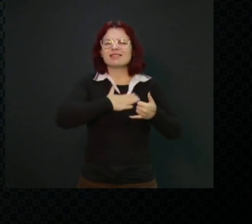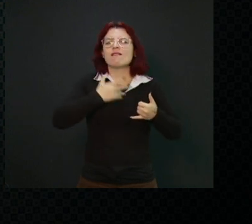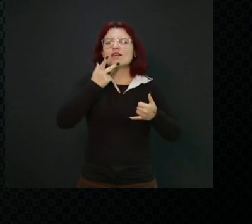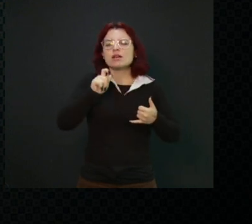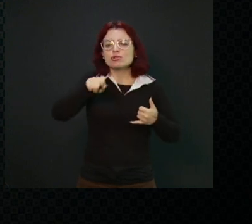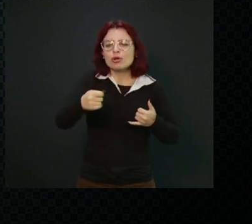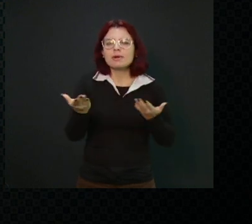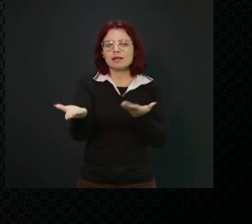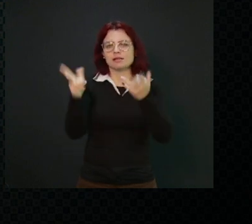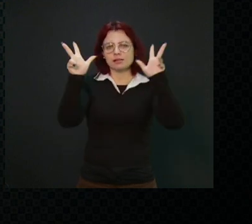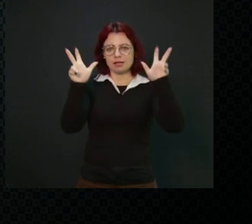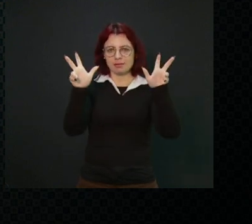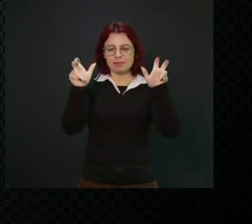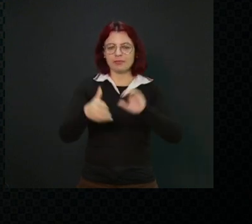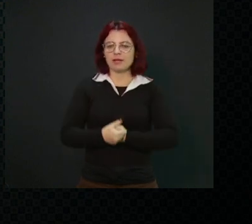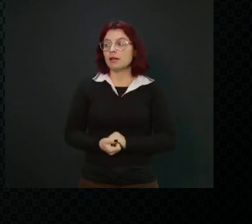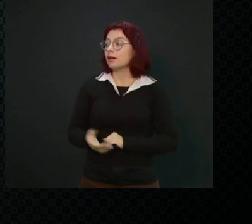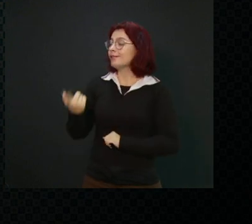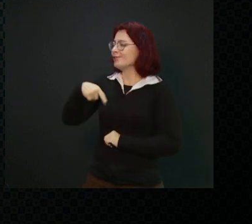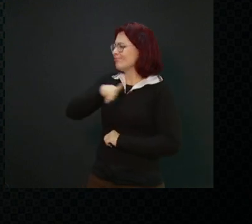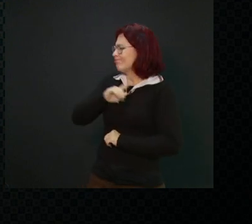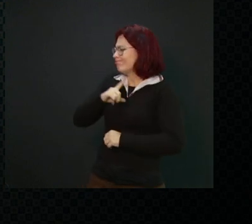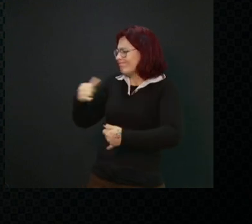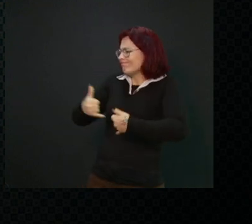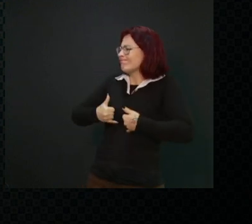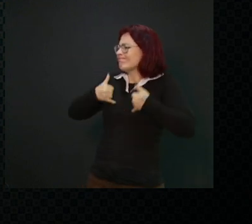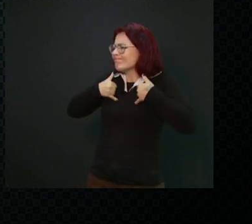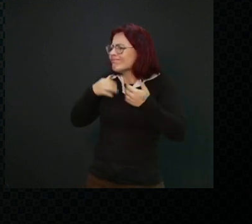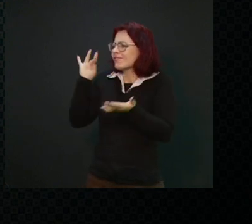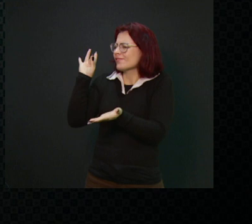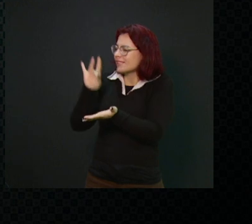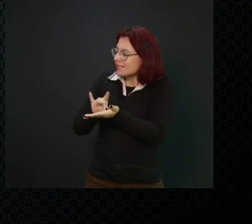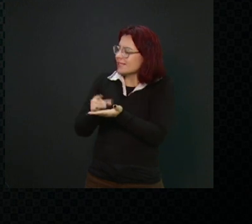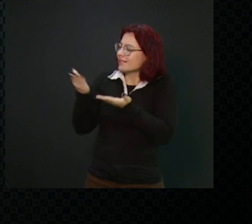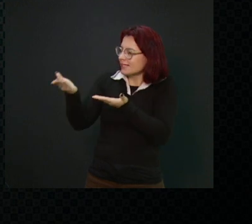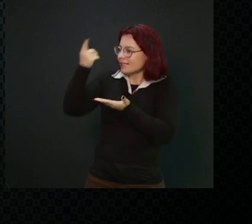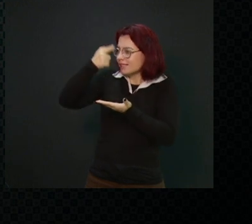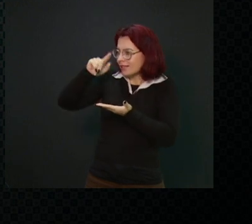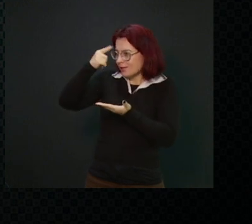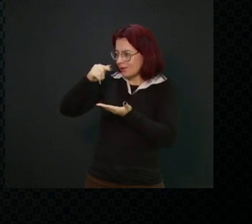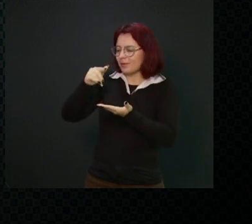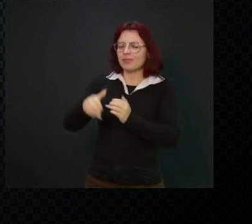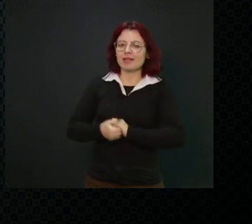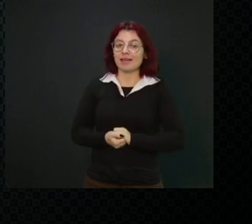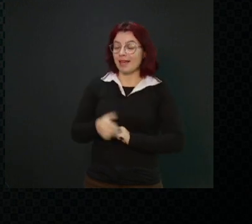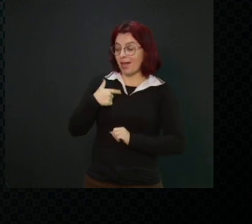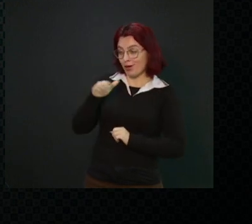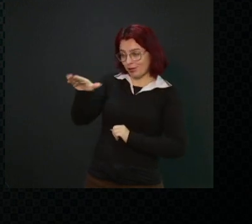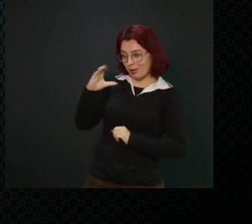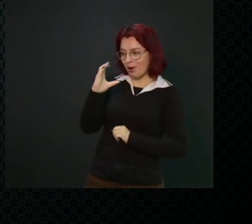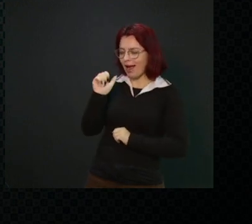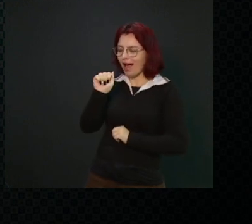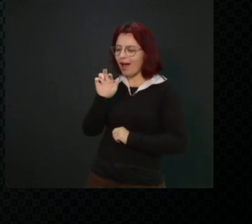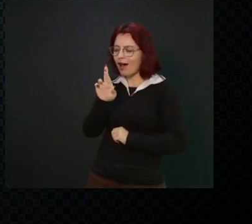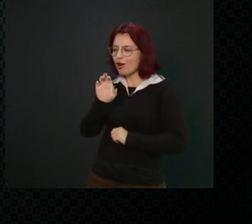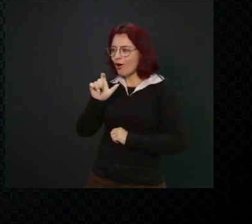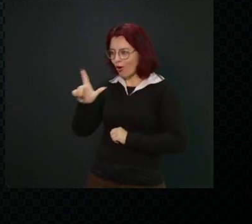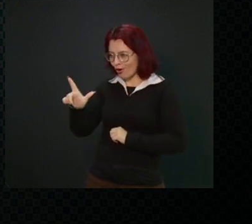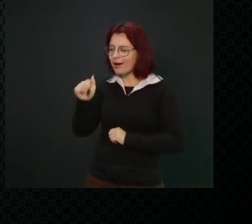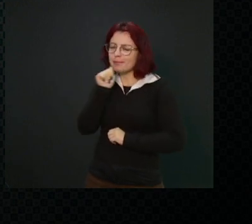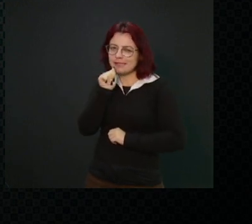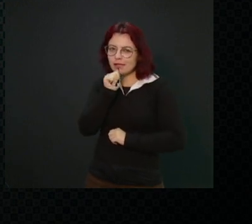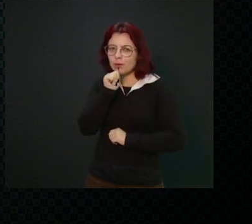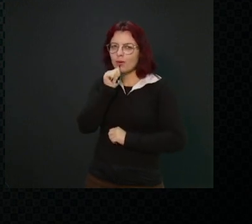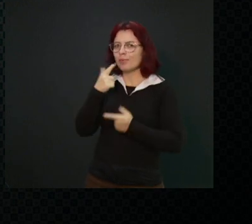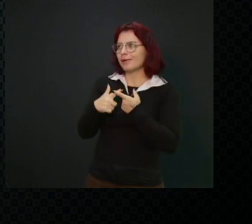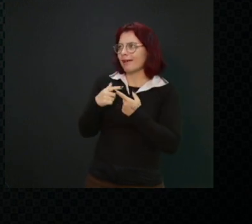tema. Nós que ficamos honrados, professora Carol. Eu te chamo de Carol, né, que te conheço há tanto tempo, e